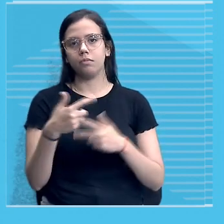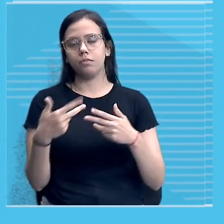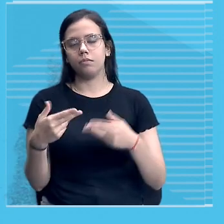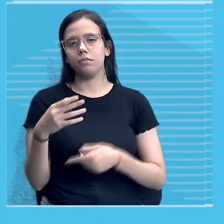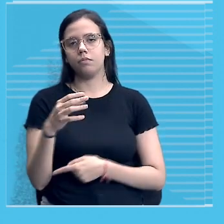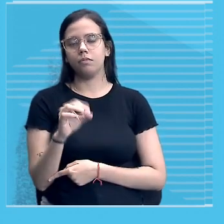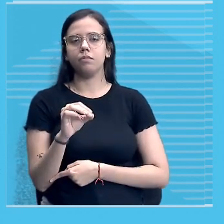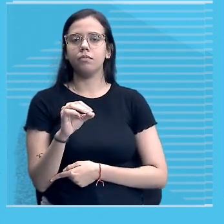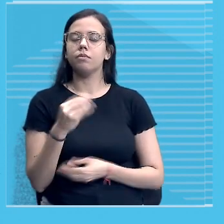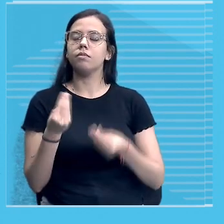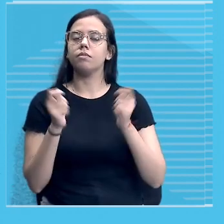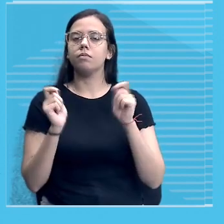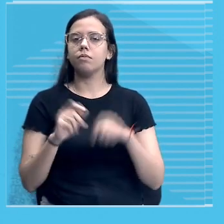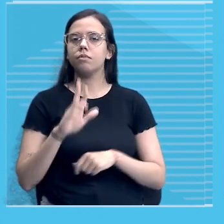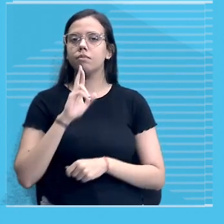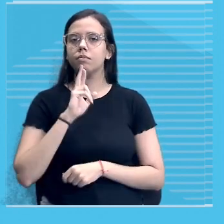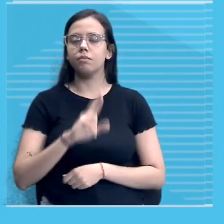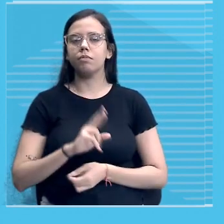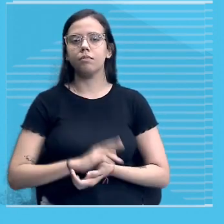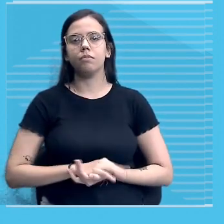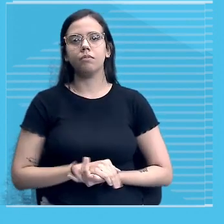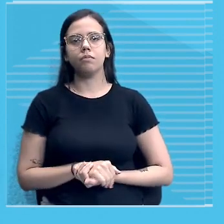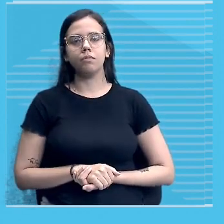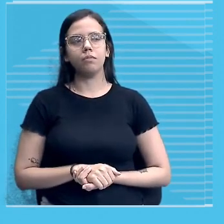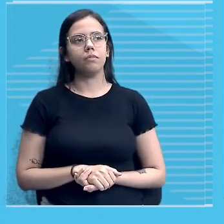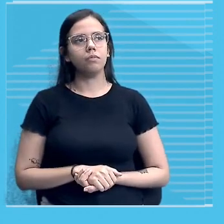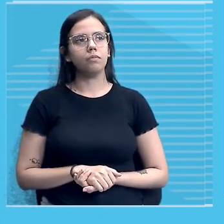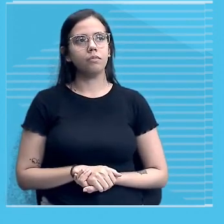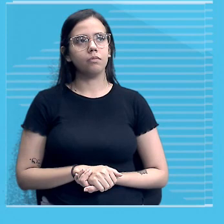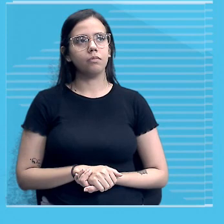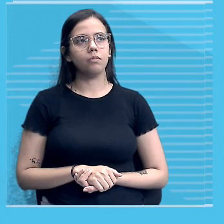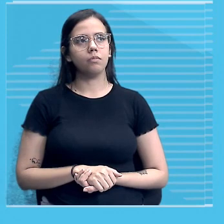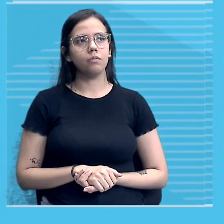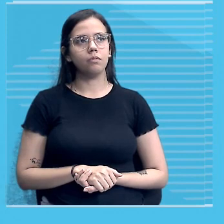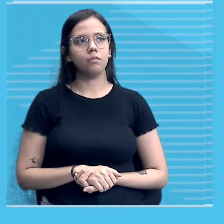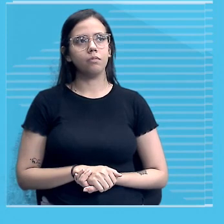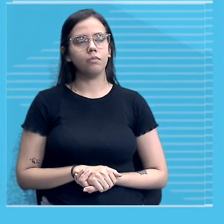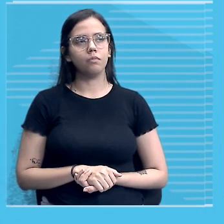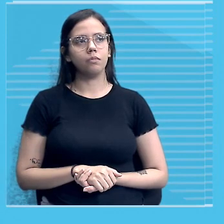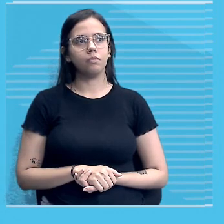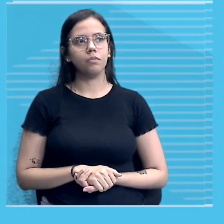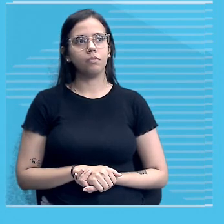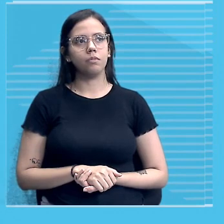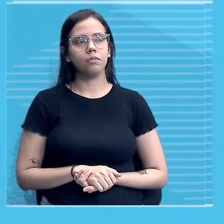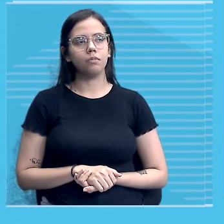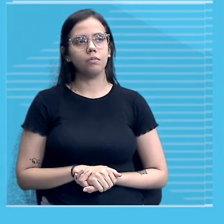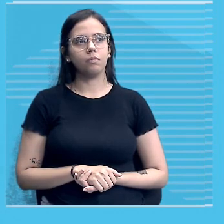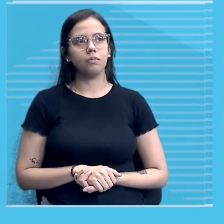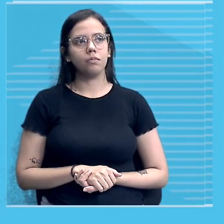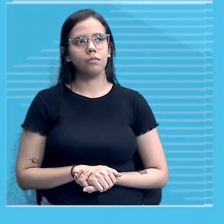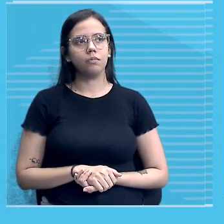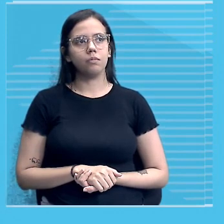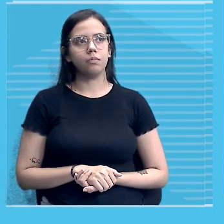como é que você resolve isso né joga um para o outro lado